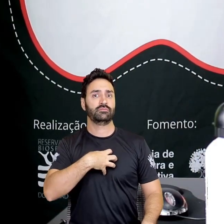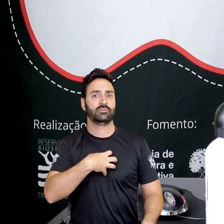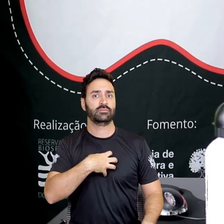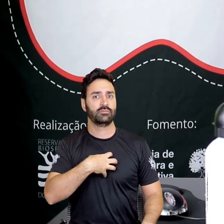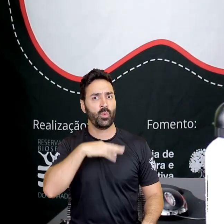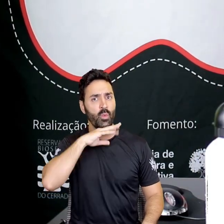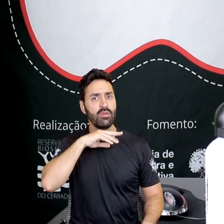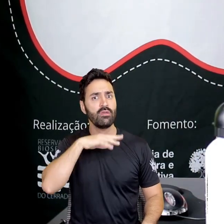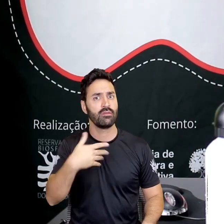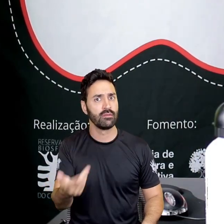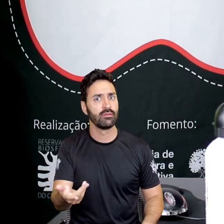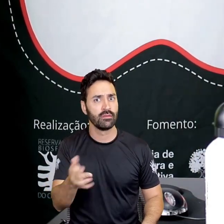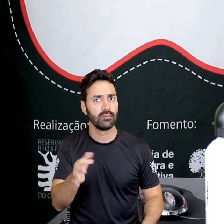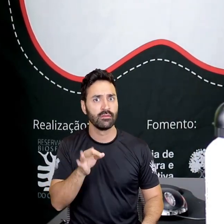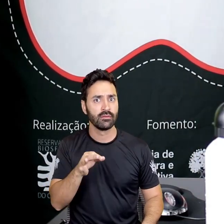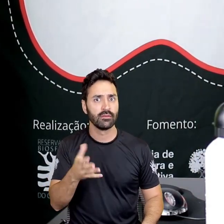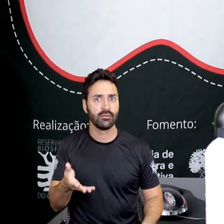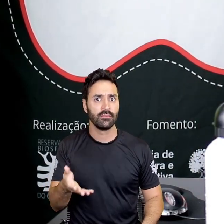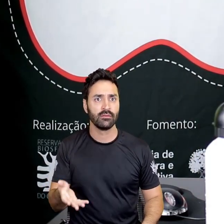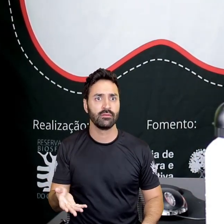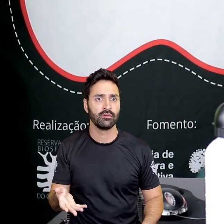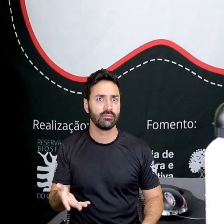também de